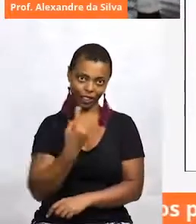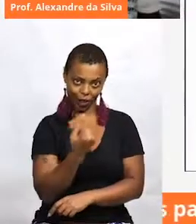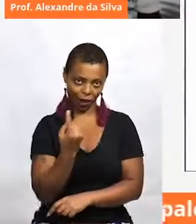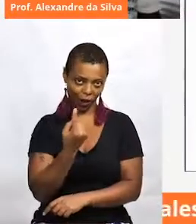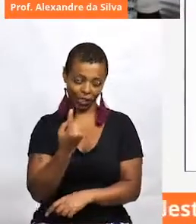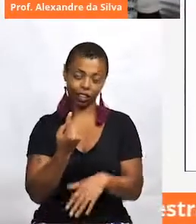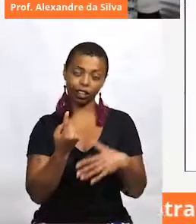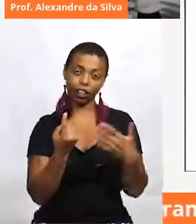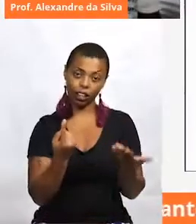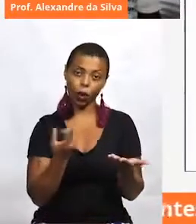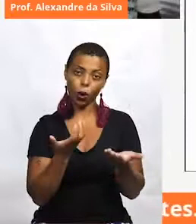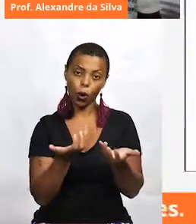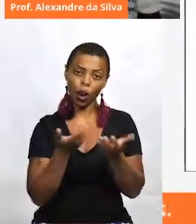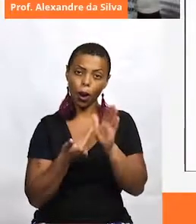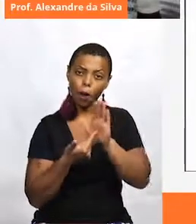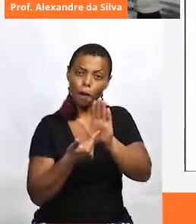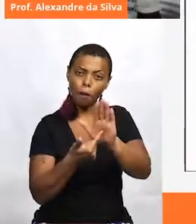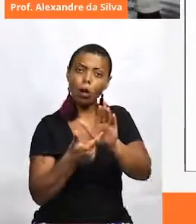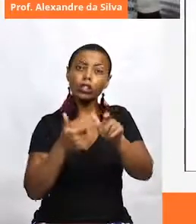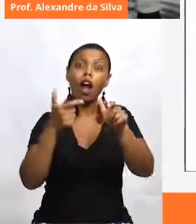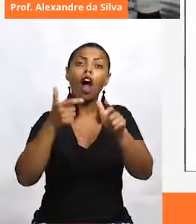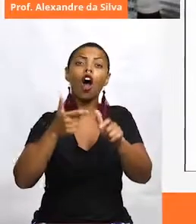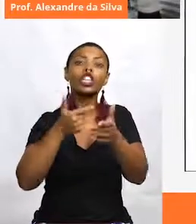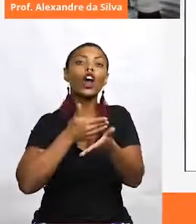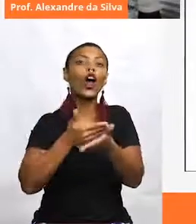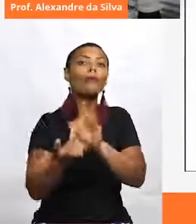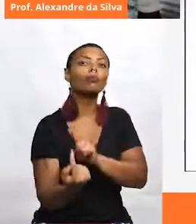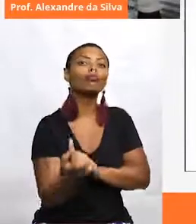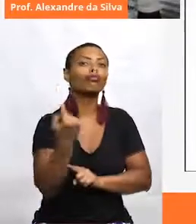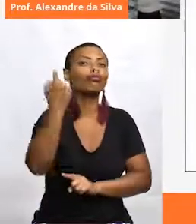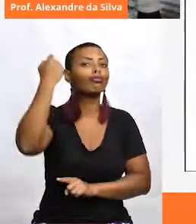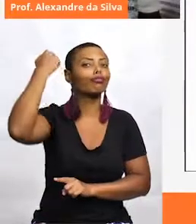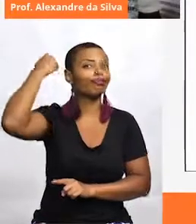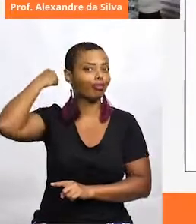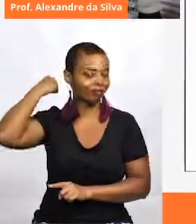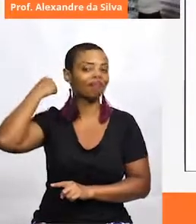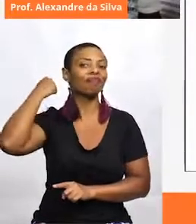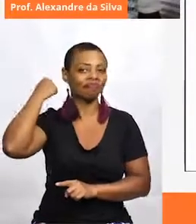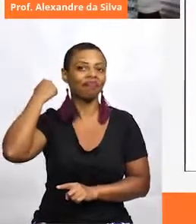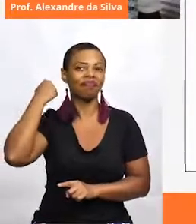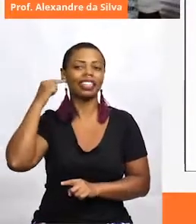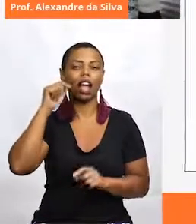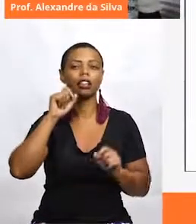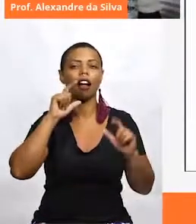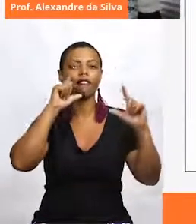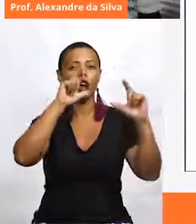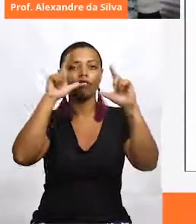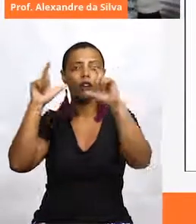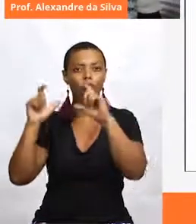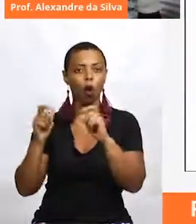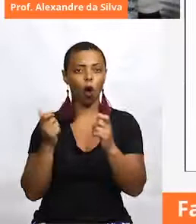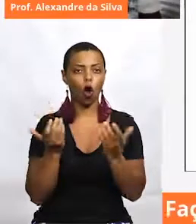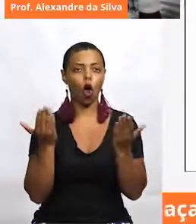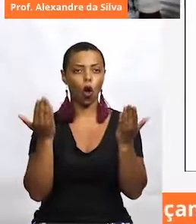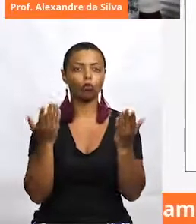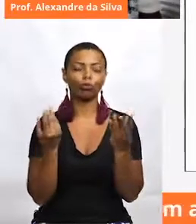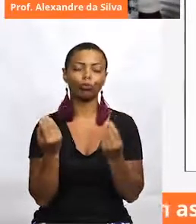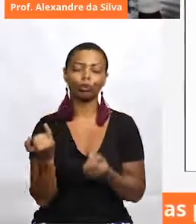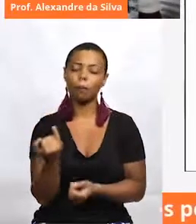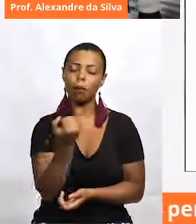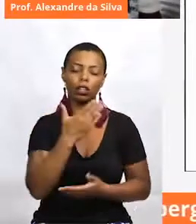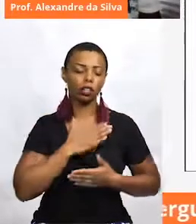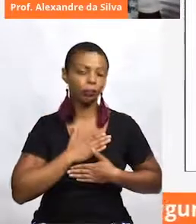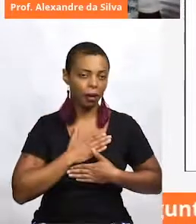começar mostrar onde tudo isso começou, né? Então, essas fotos, para mim, elas são extremamente